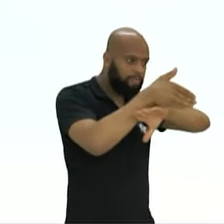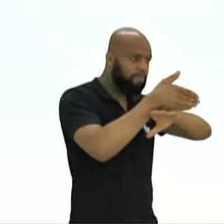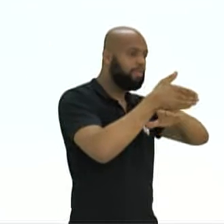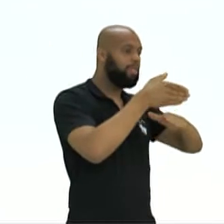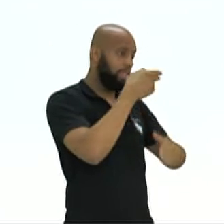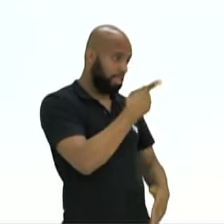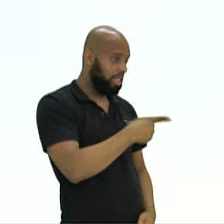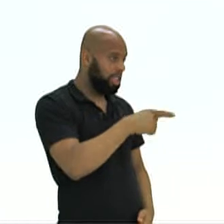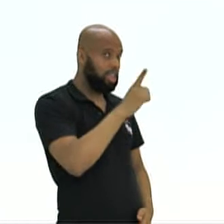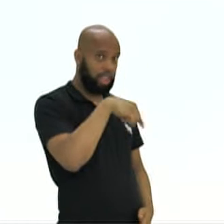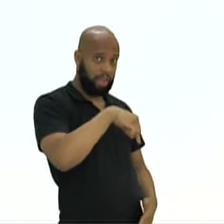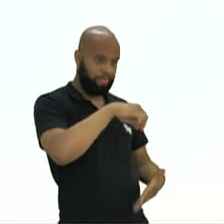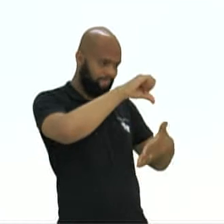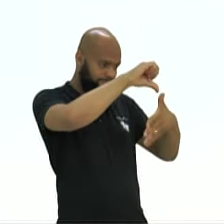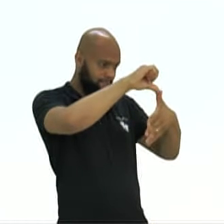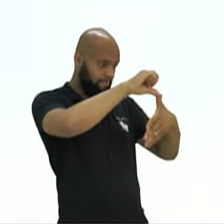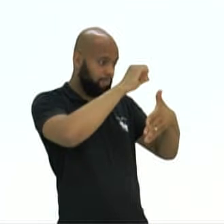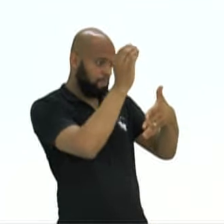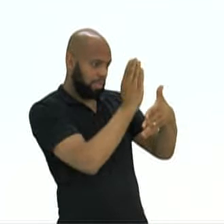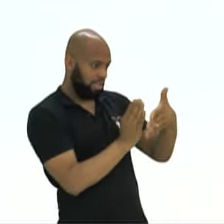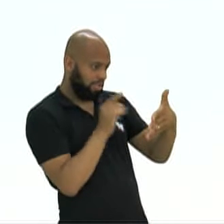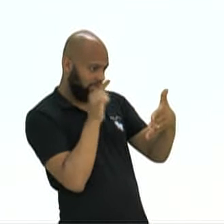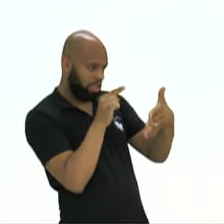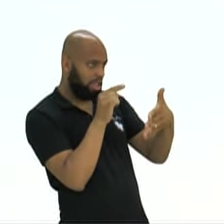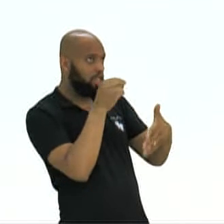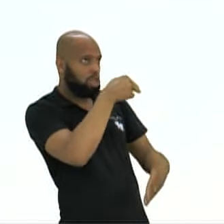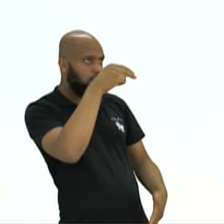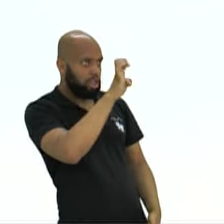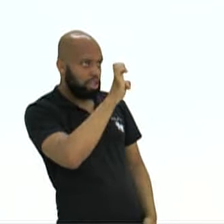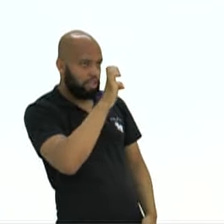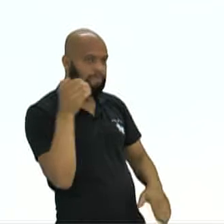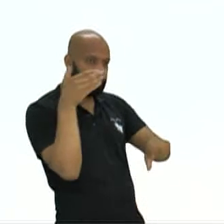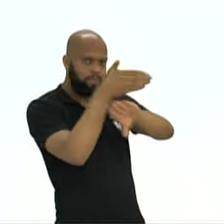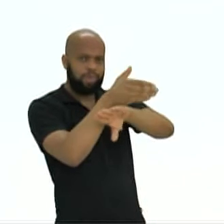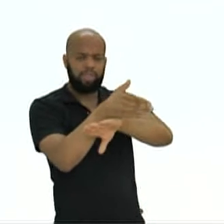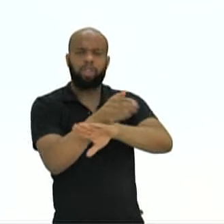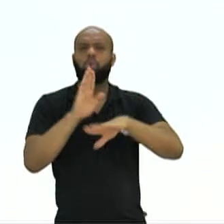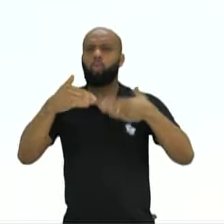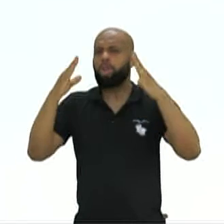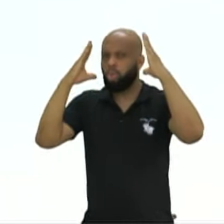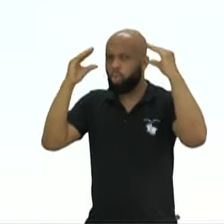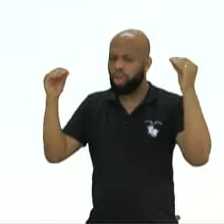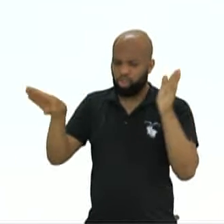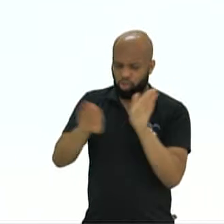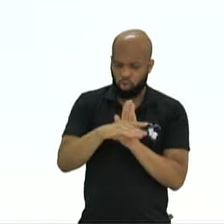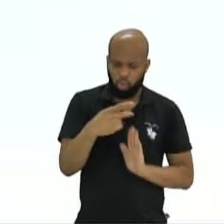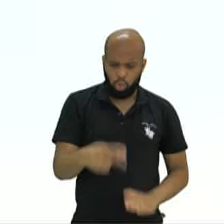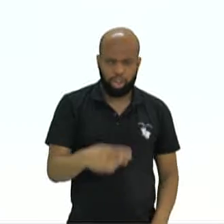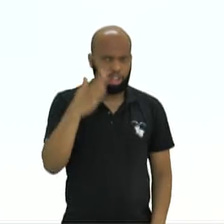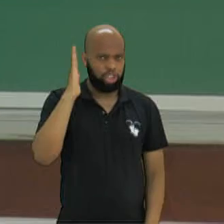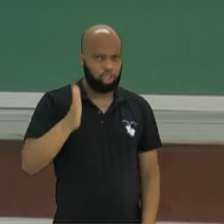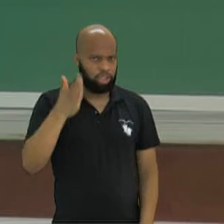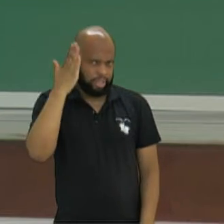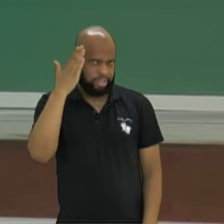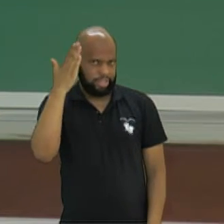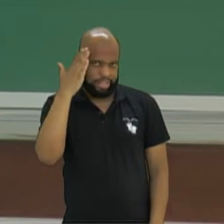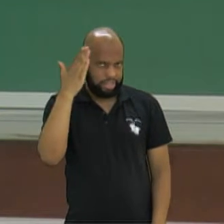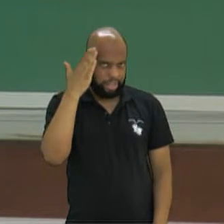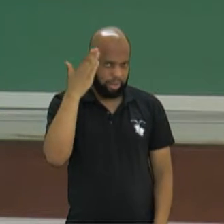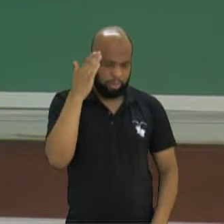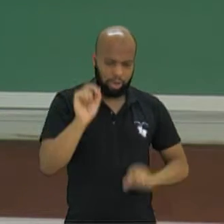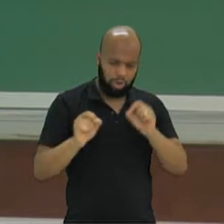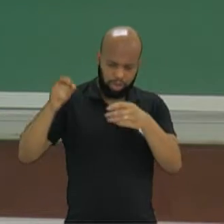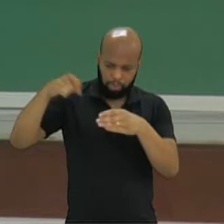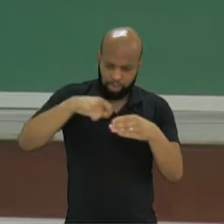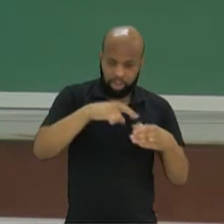época era o maior produtor de açúcar do mundo. Os holandeses chegaram aqui já sabendo como que plantavam? Tinham, segundo os estudos do Boulos, que tinham conhecimento já através